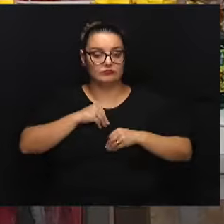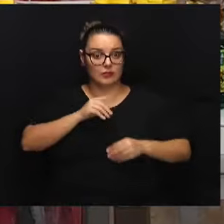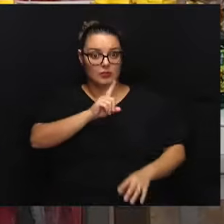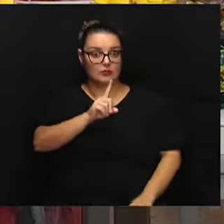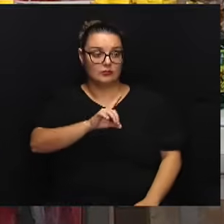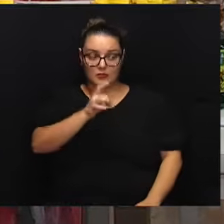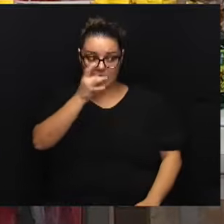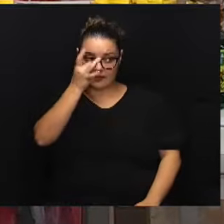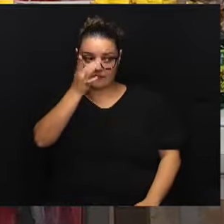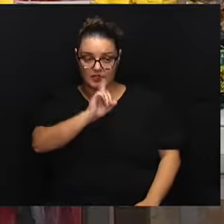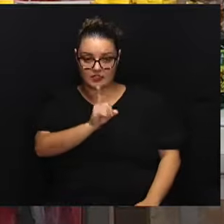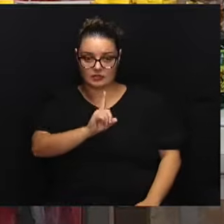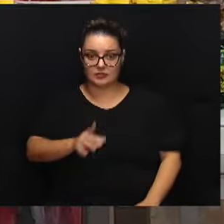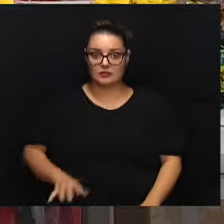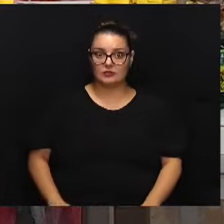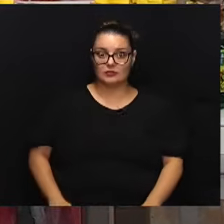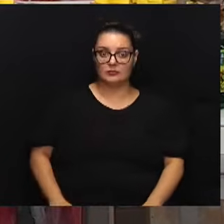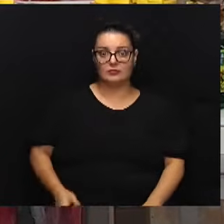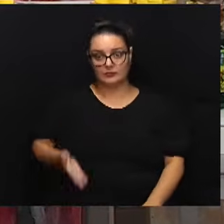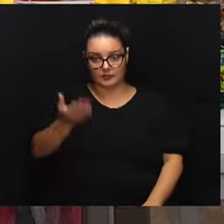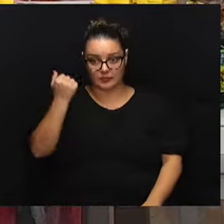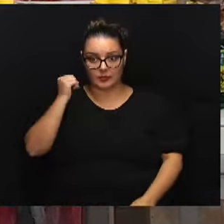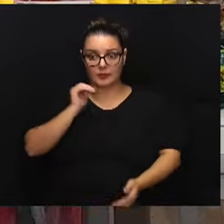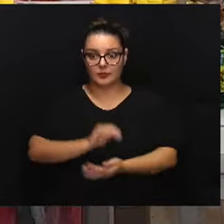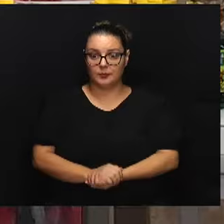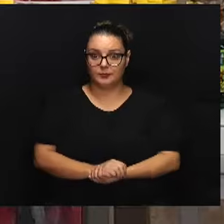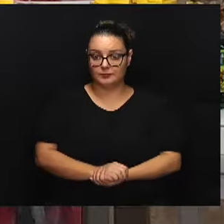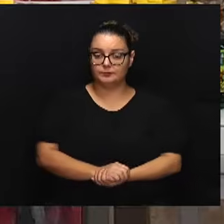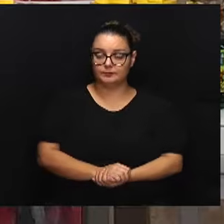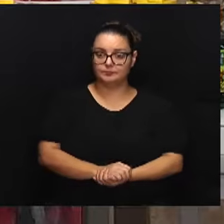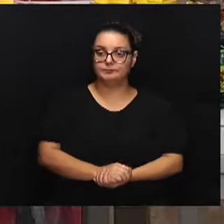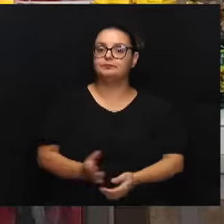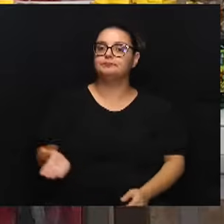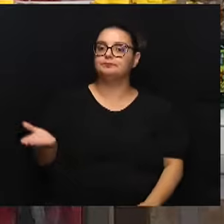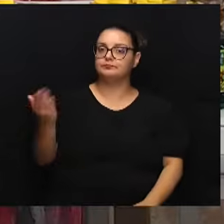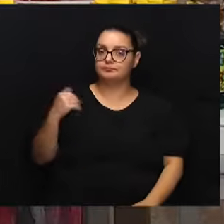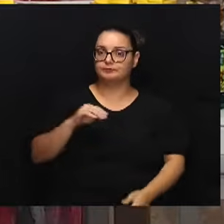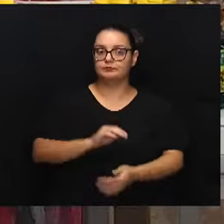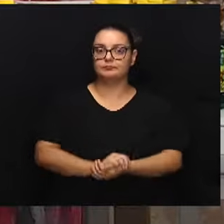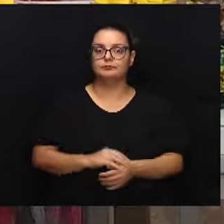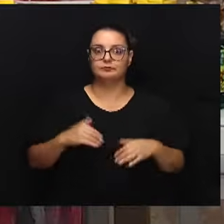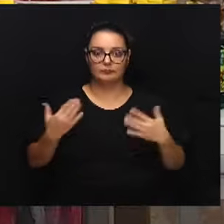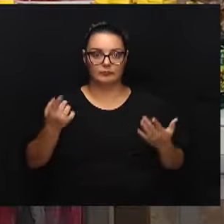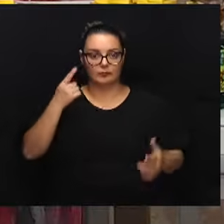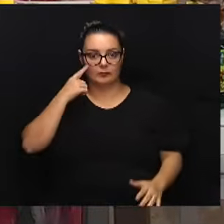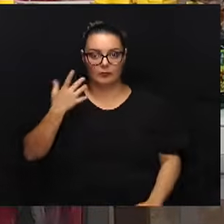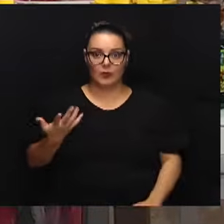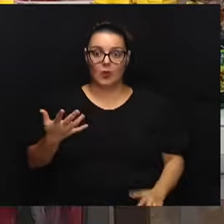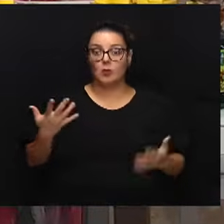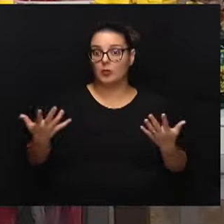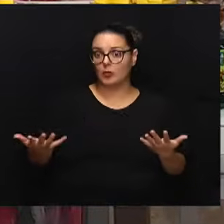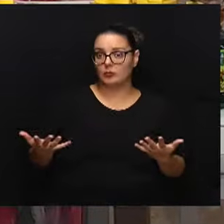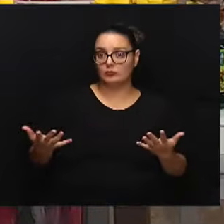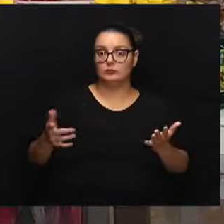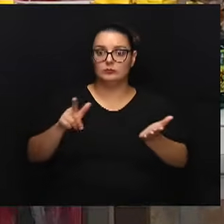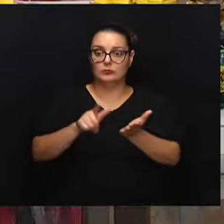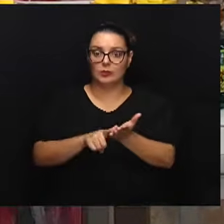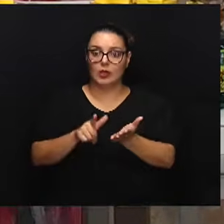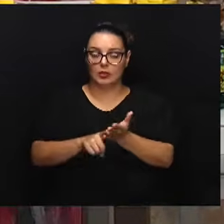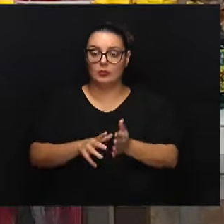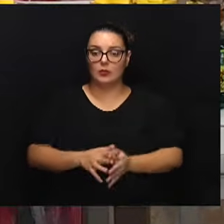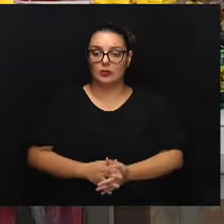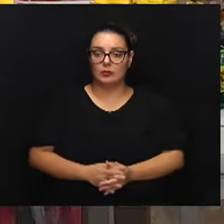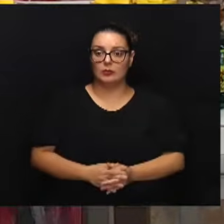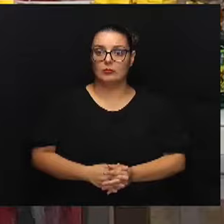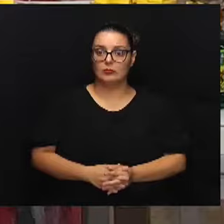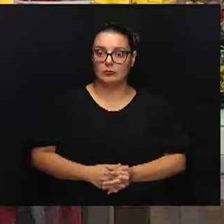não, gente. Vamos lá? Vamos. Qual a ideia? Bom, a gente vai pegar uma folha Pra